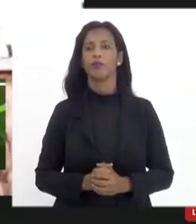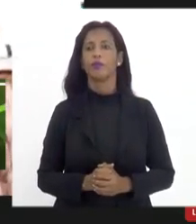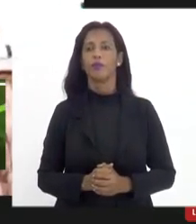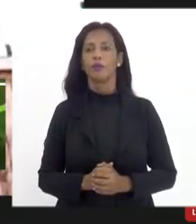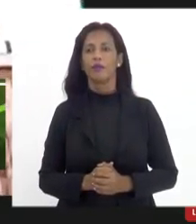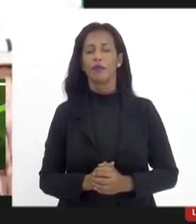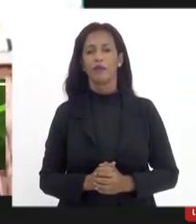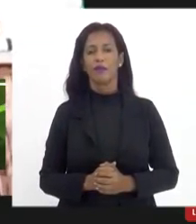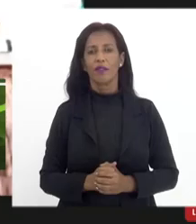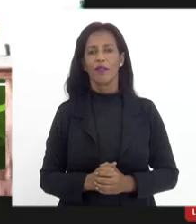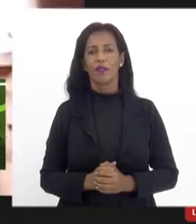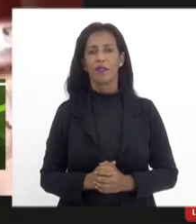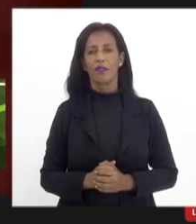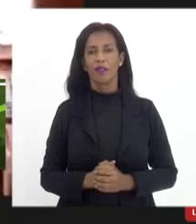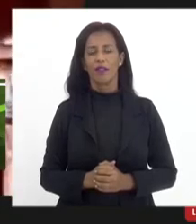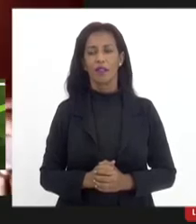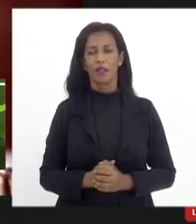essa